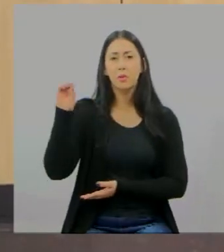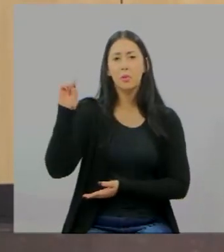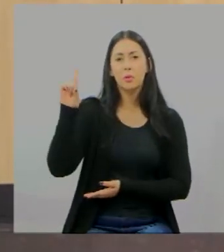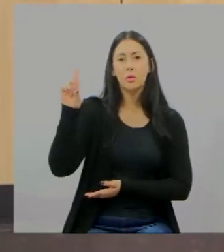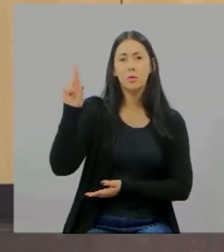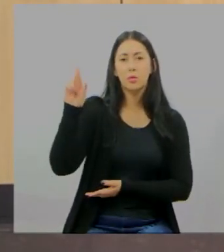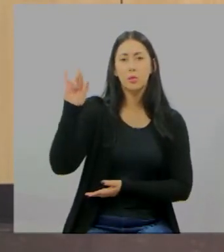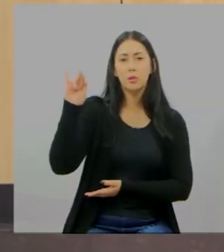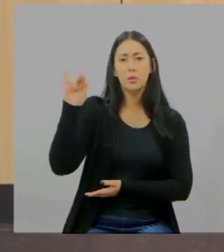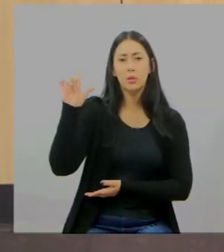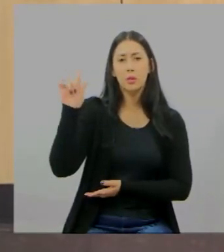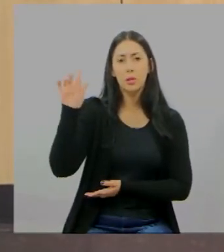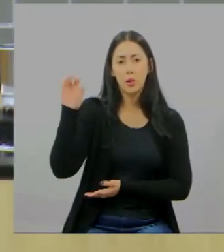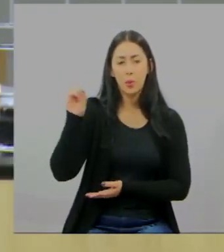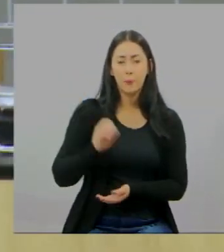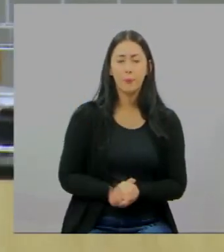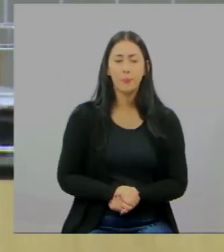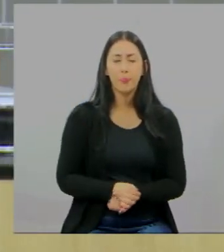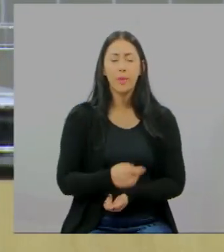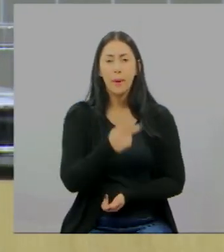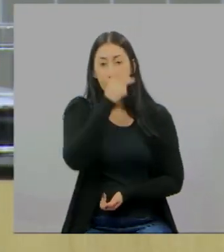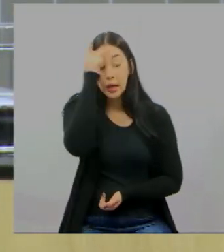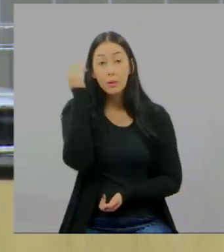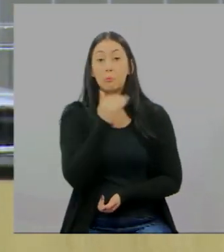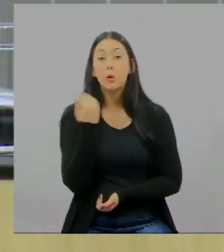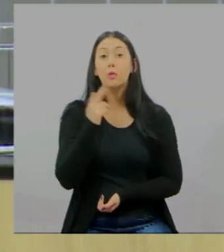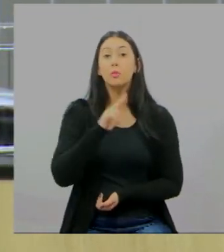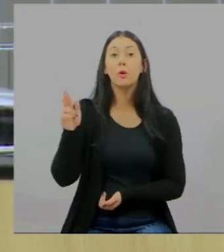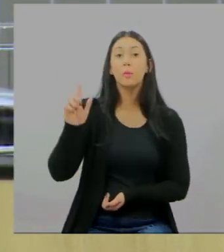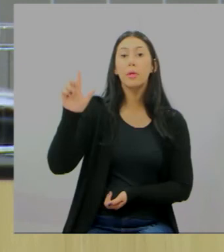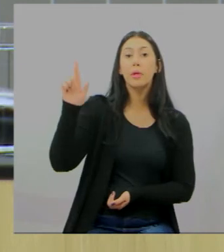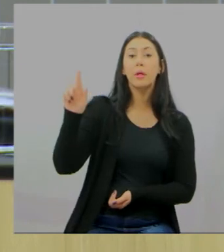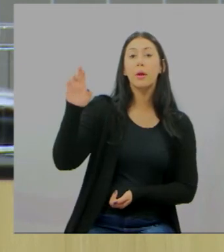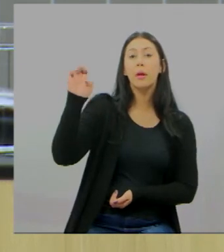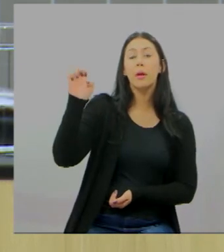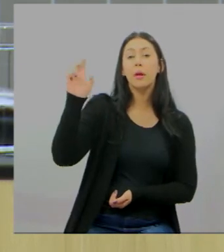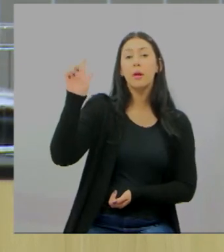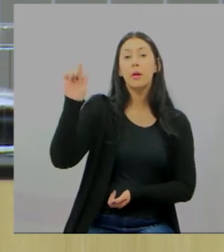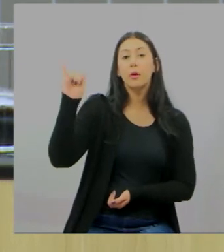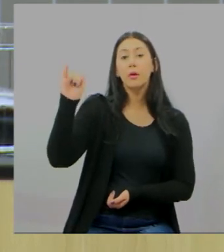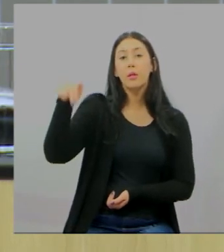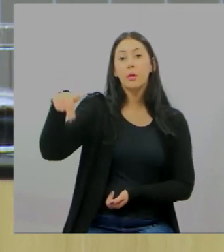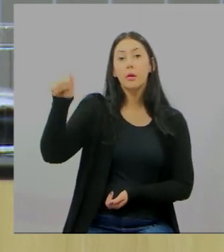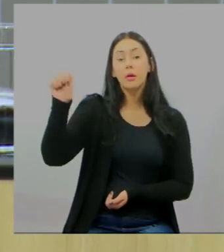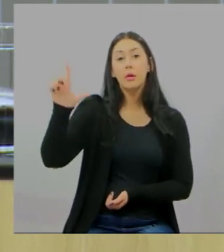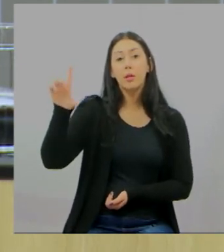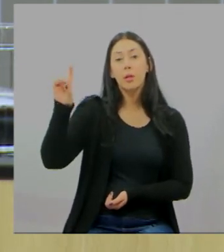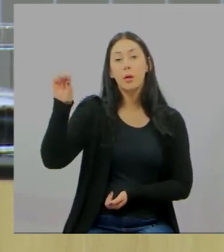Salomão. Votos de pesar de Reginaldo Alves dos Santos,